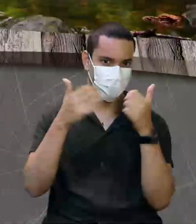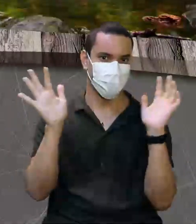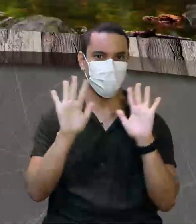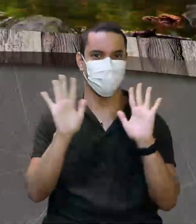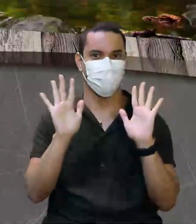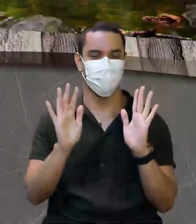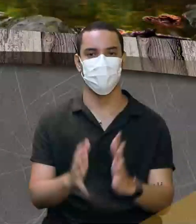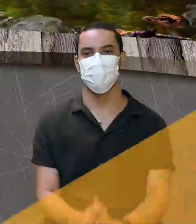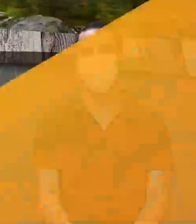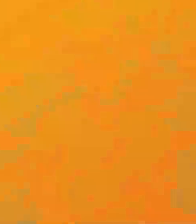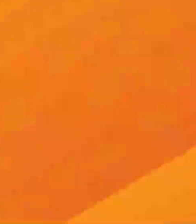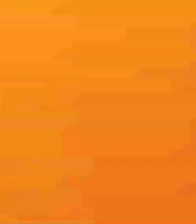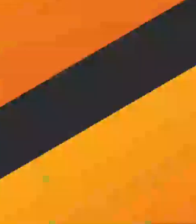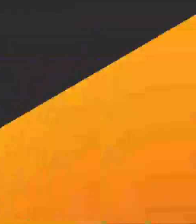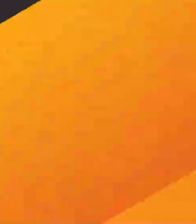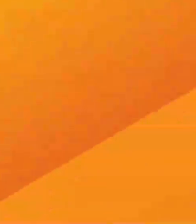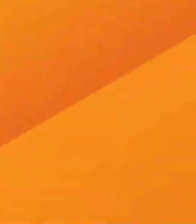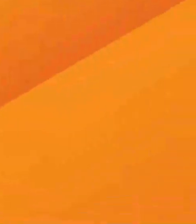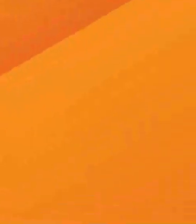Tchau, tchau!